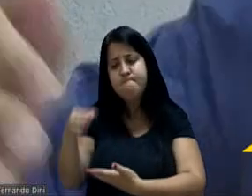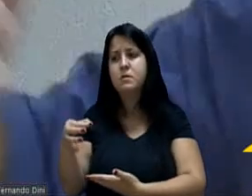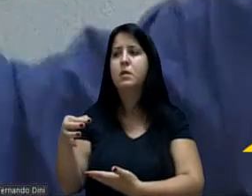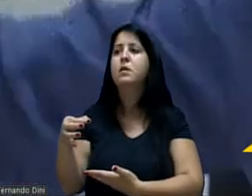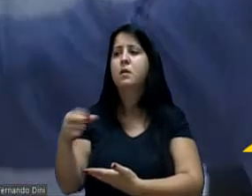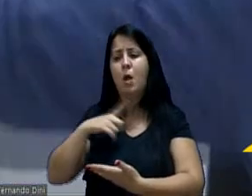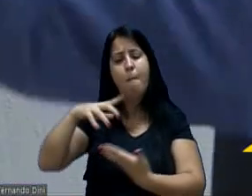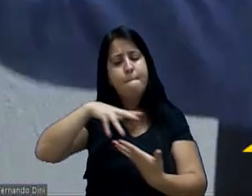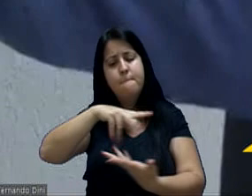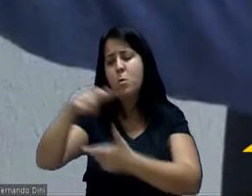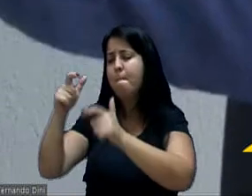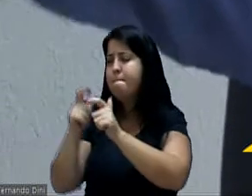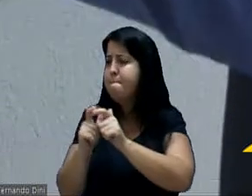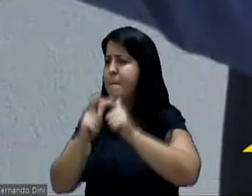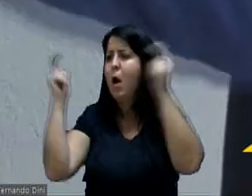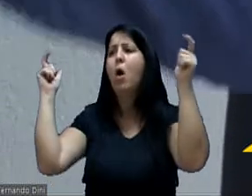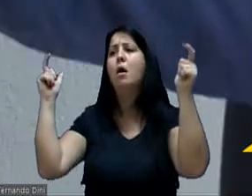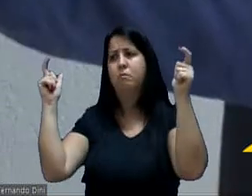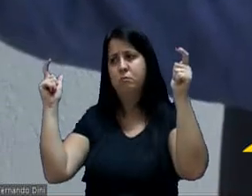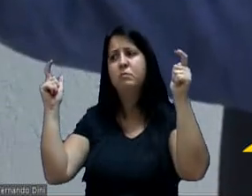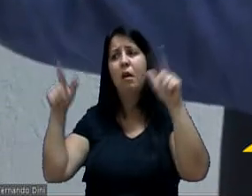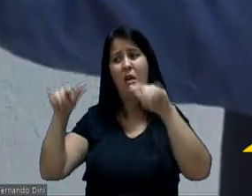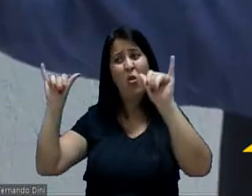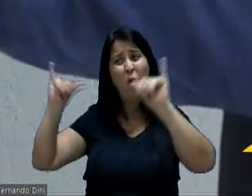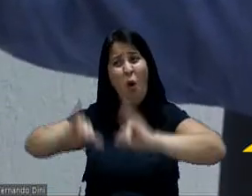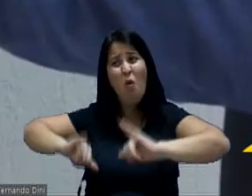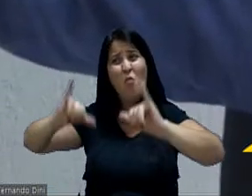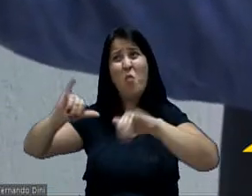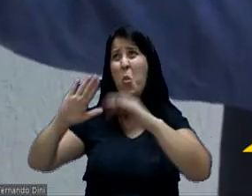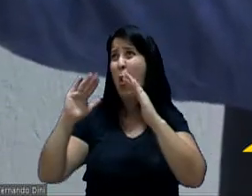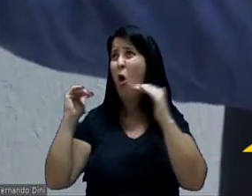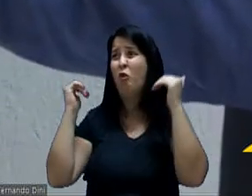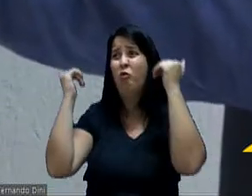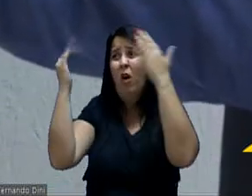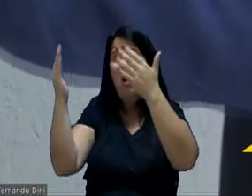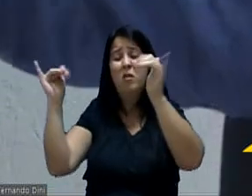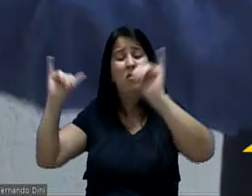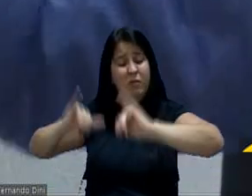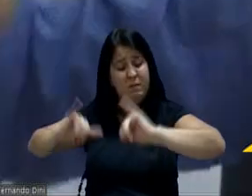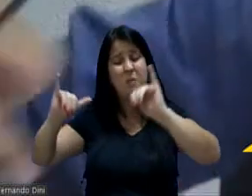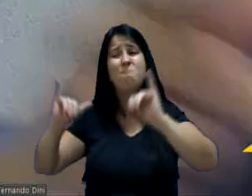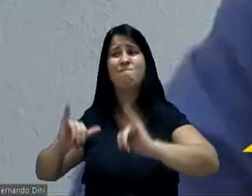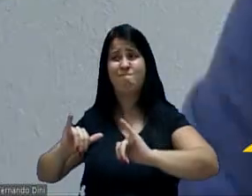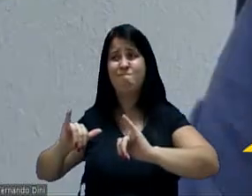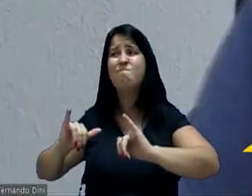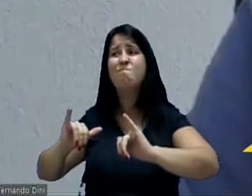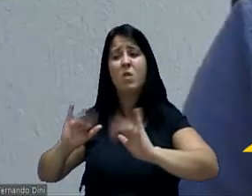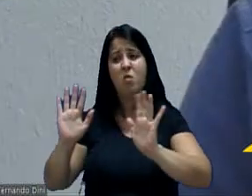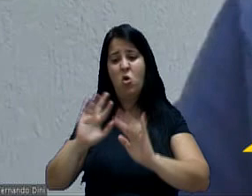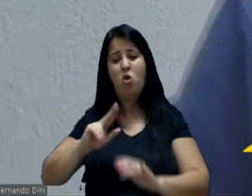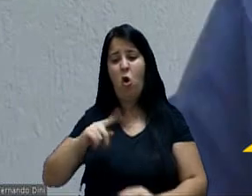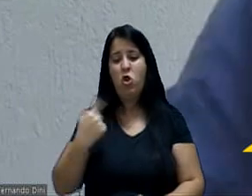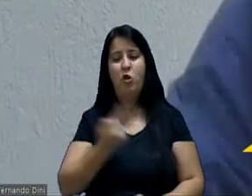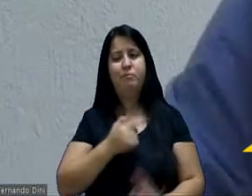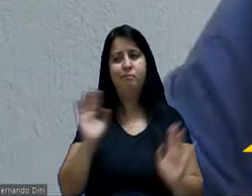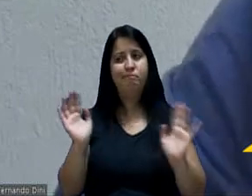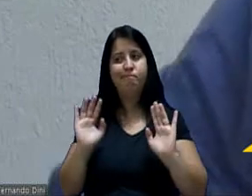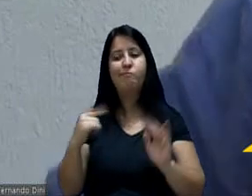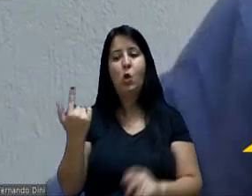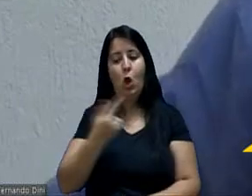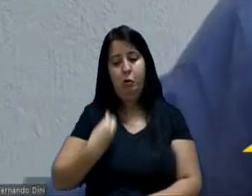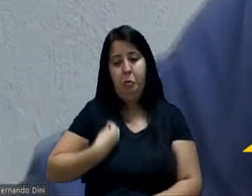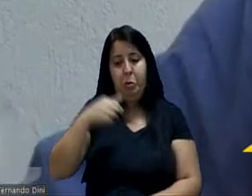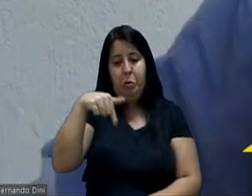um mundo muito maior de sofrimento aí fora, senhor presidente, do que o nosso, viu? Que nós estamos